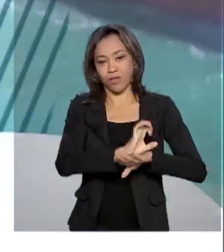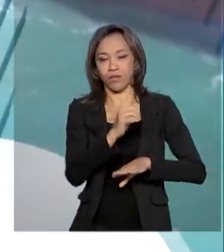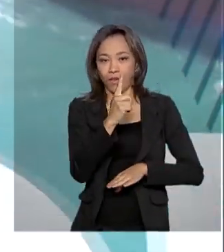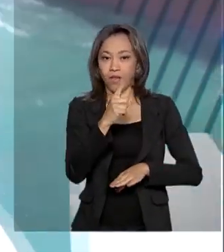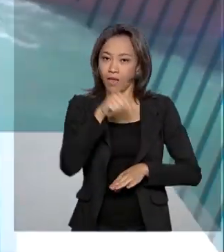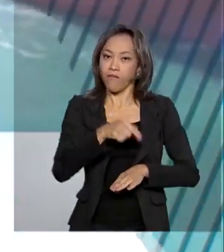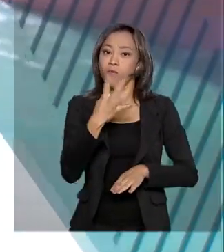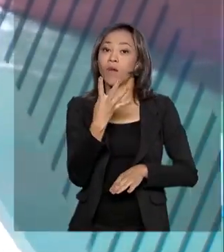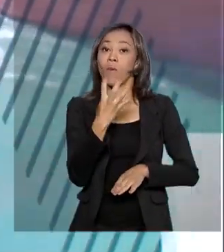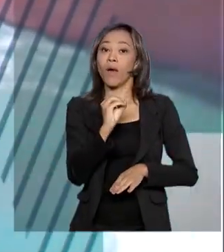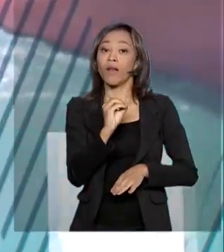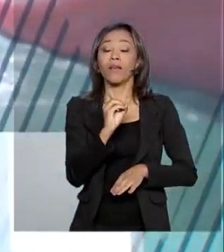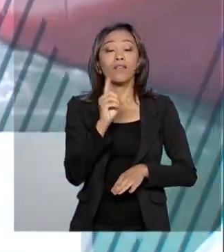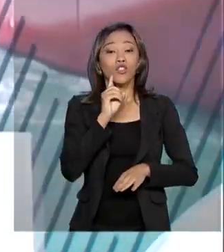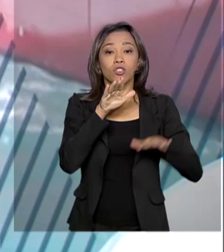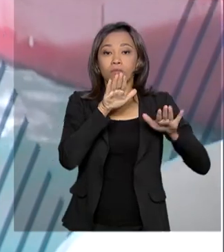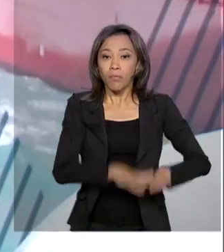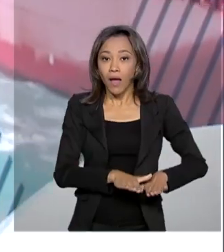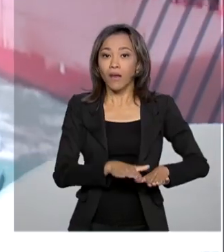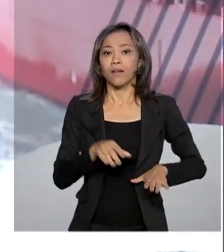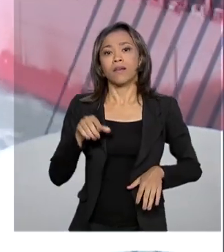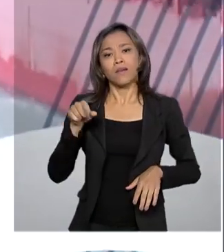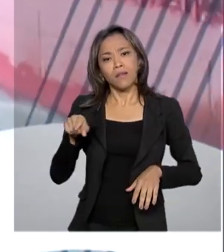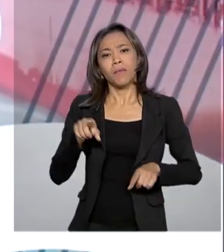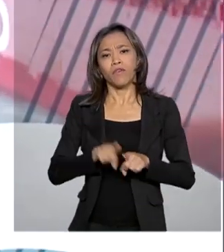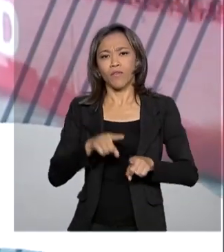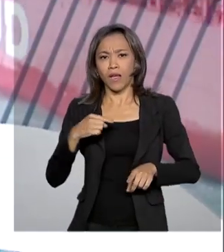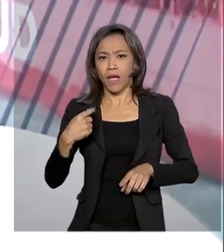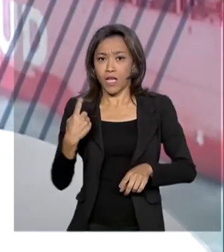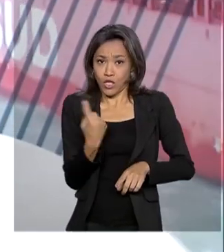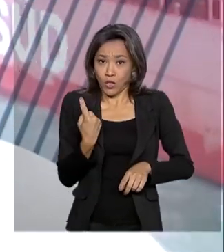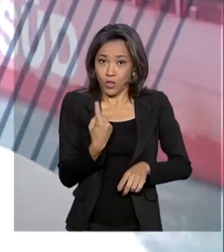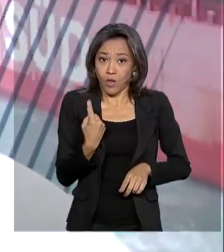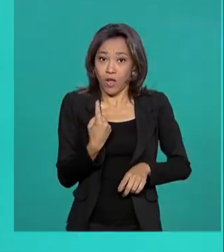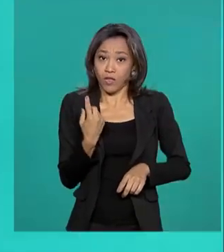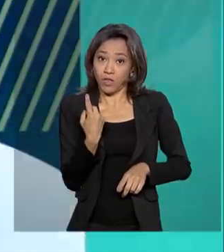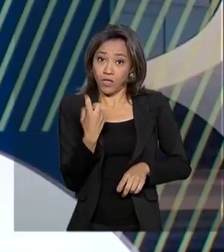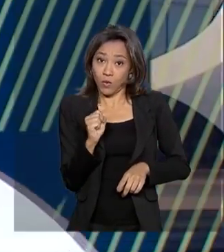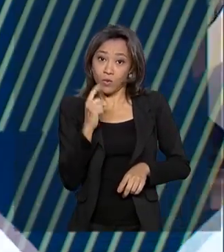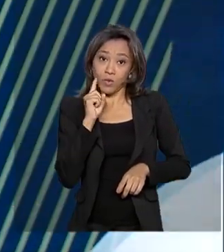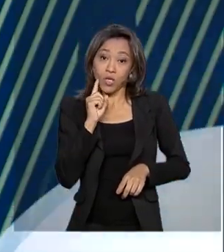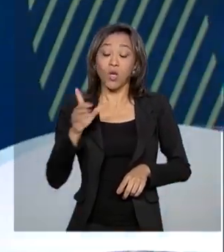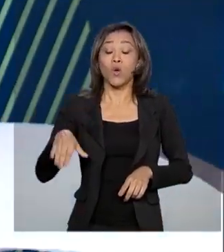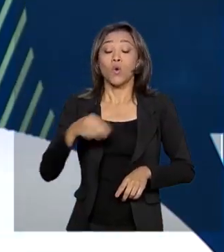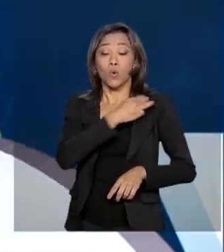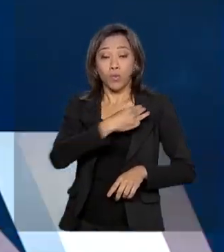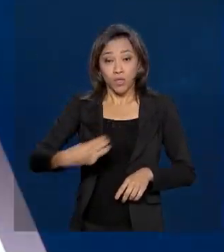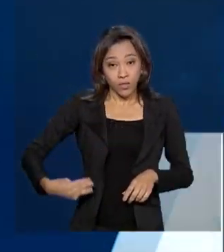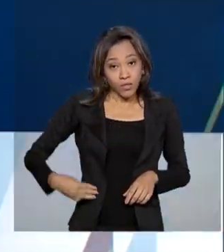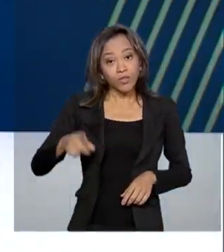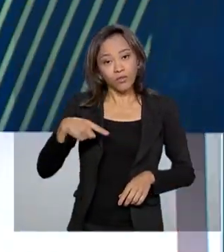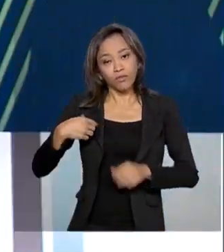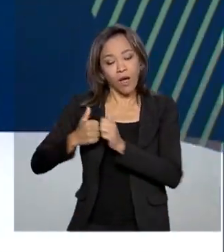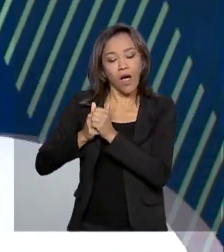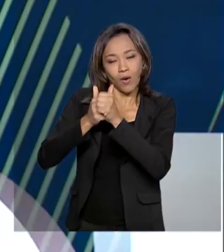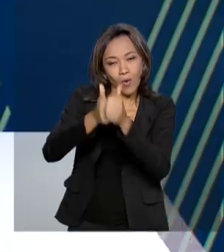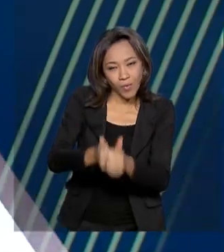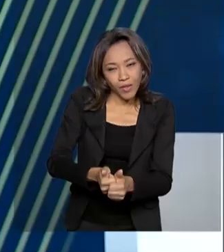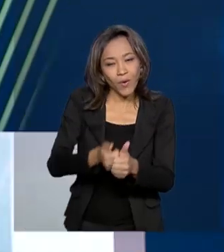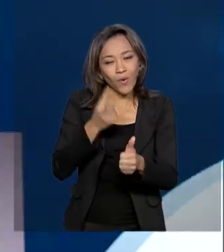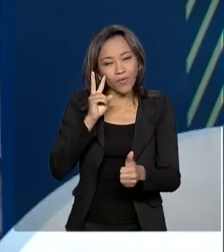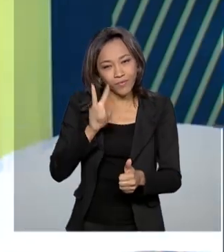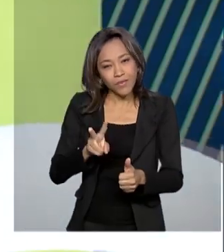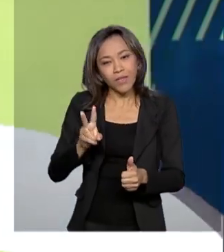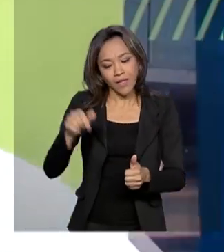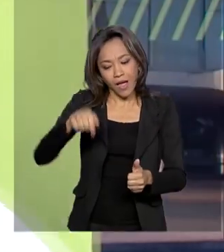que os brasileiros ficaram isolados por 18 dias o ministro da defesa fernando azevedo acompanhou embarque ao